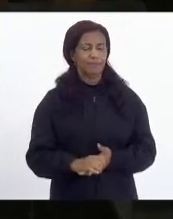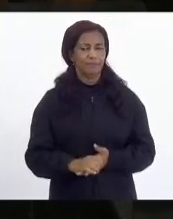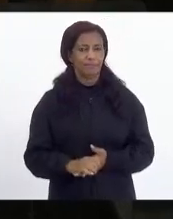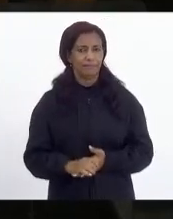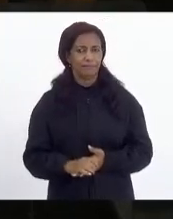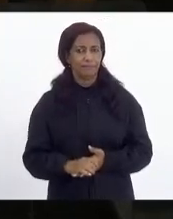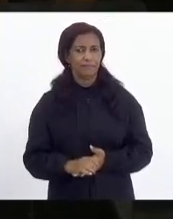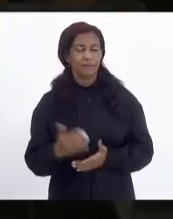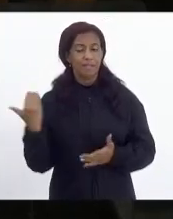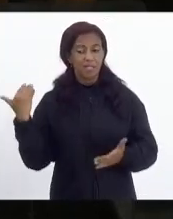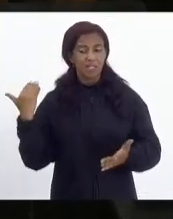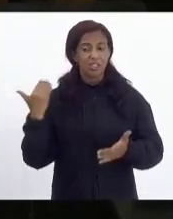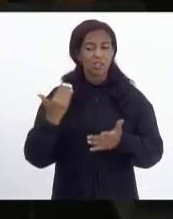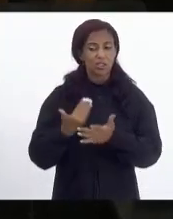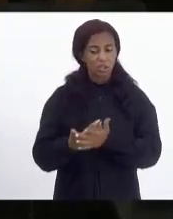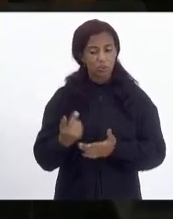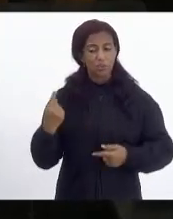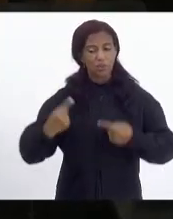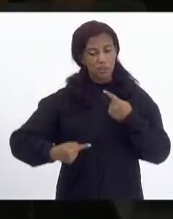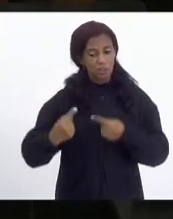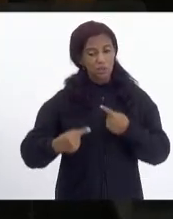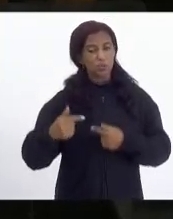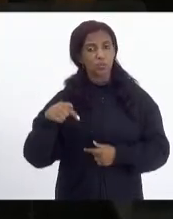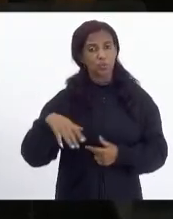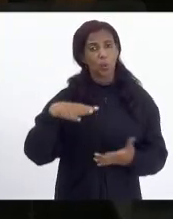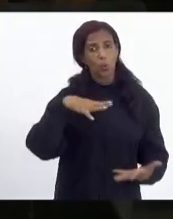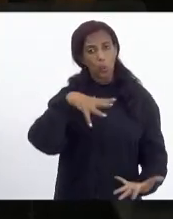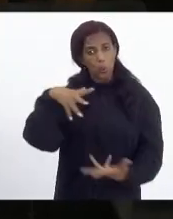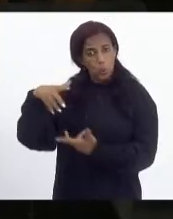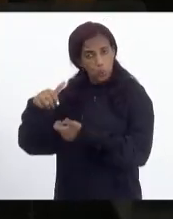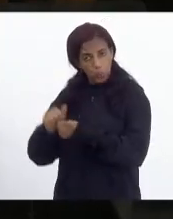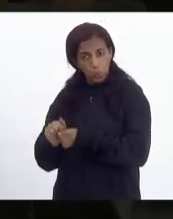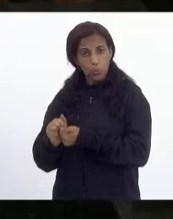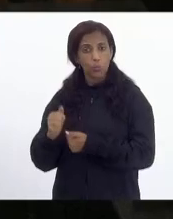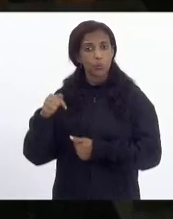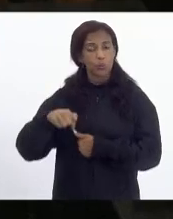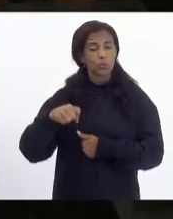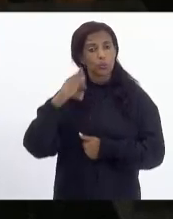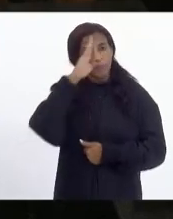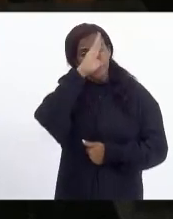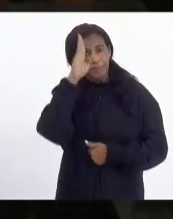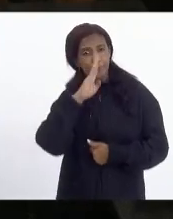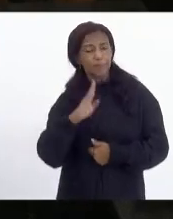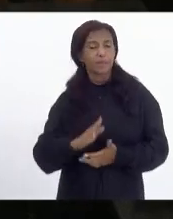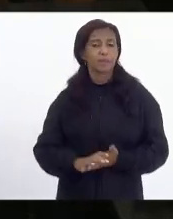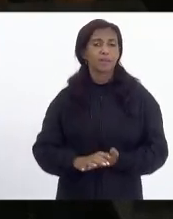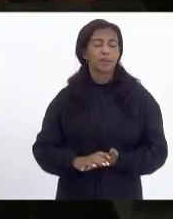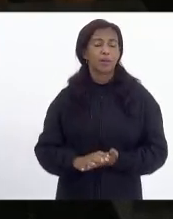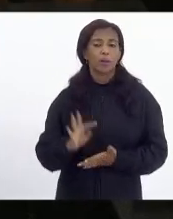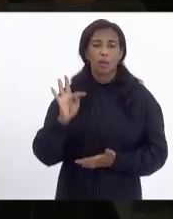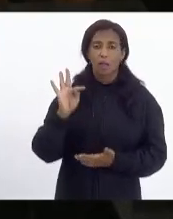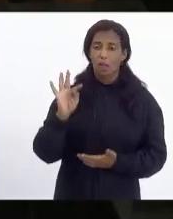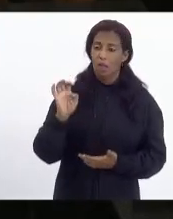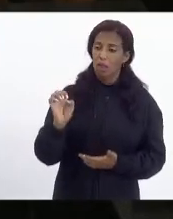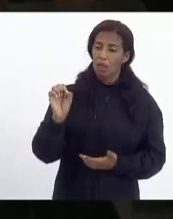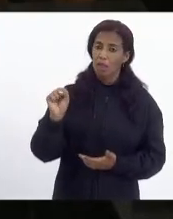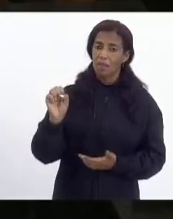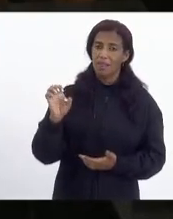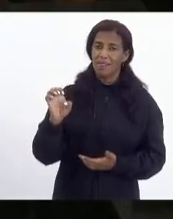é isso eu chegou a ser discutido aqui no mundo e especial do Brasil com as teses